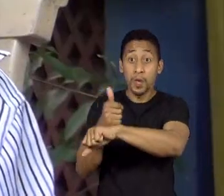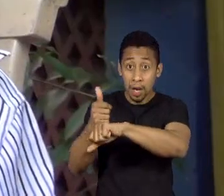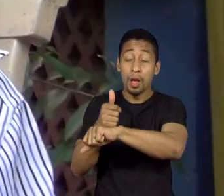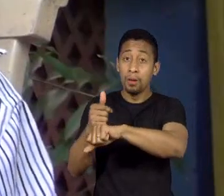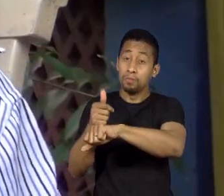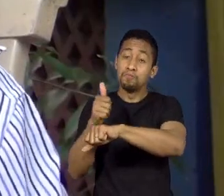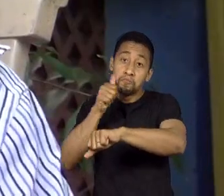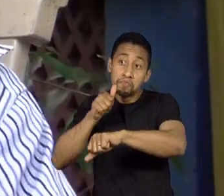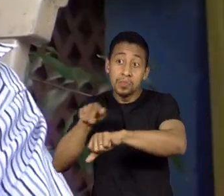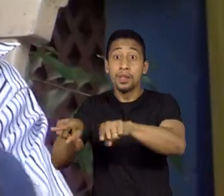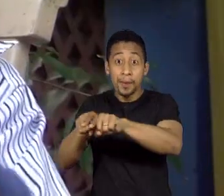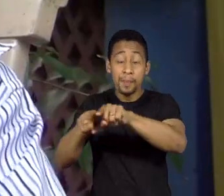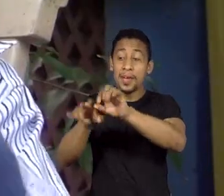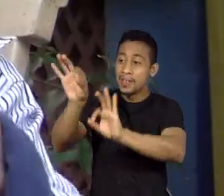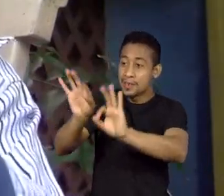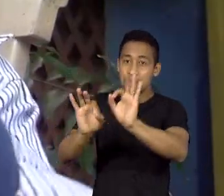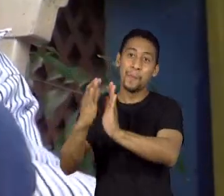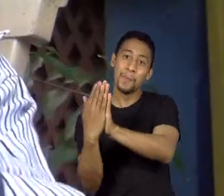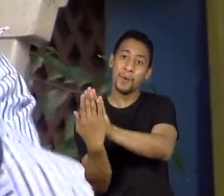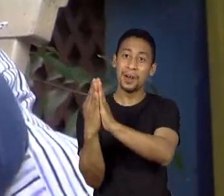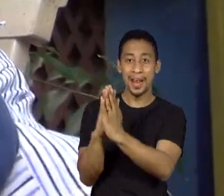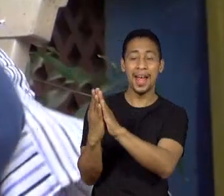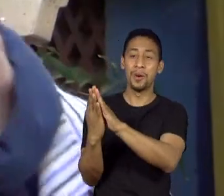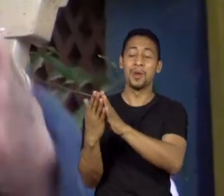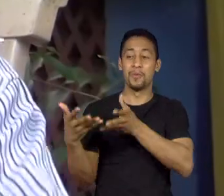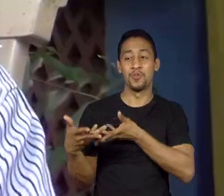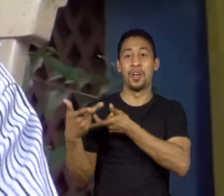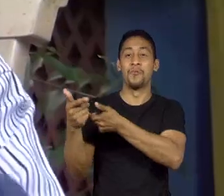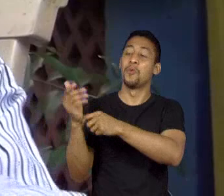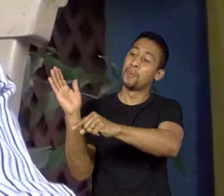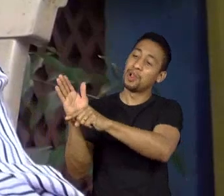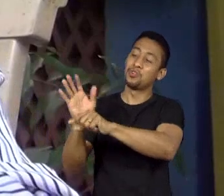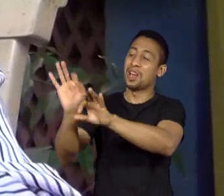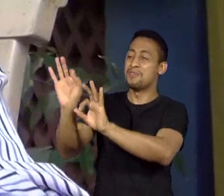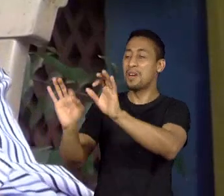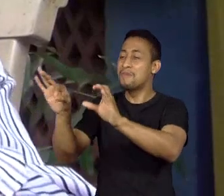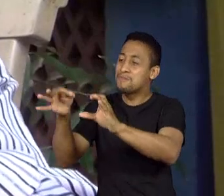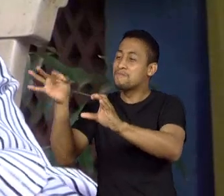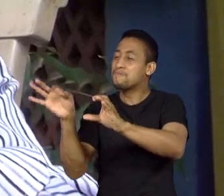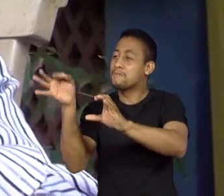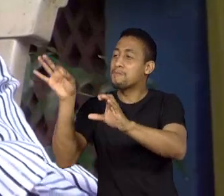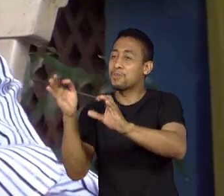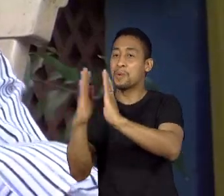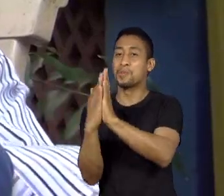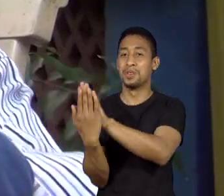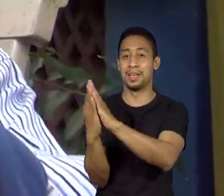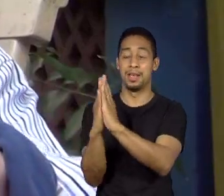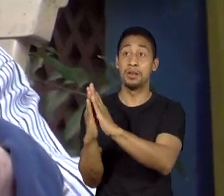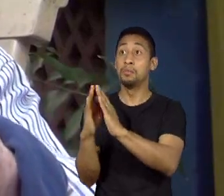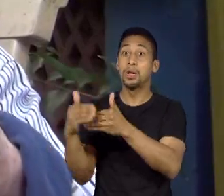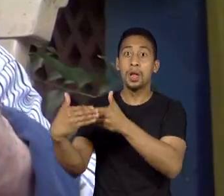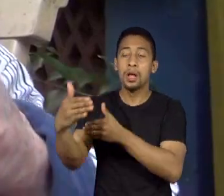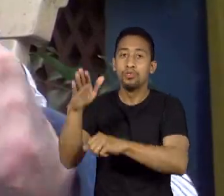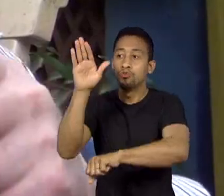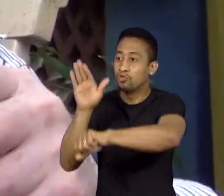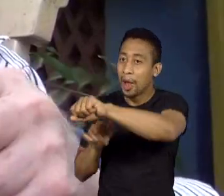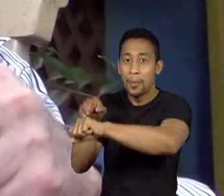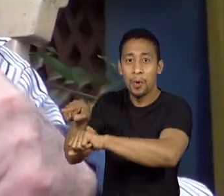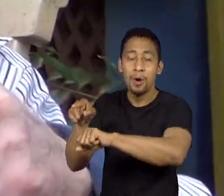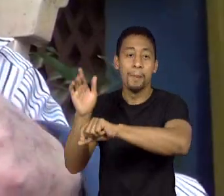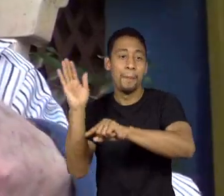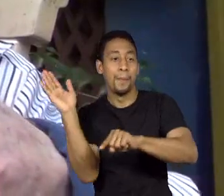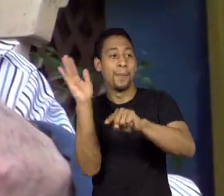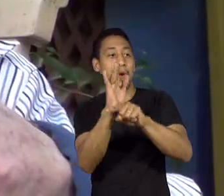ela me levou para ajudar ela a fazer bonecos, não sei o quê. Aí, de repente, ela foi chamada para